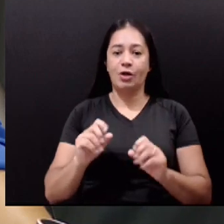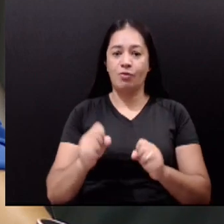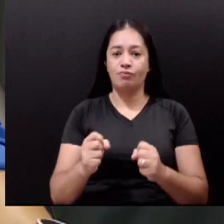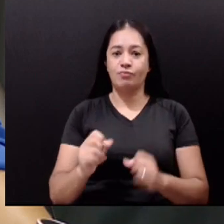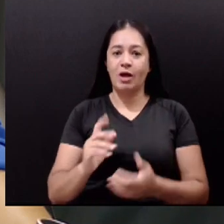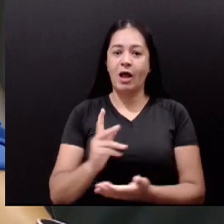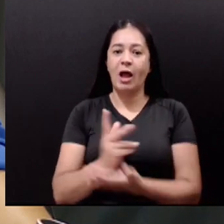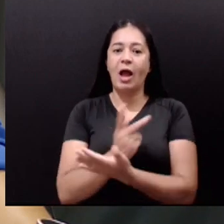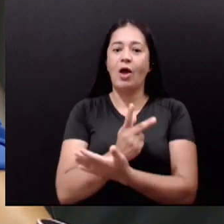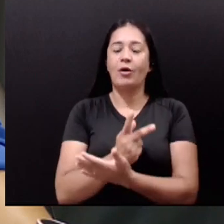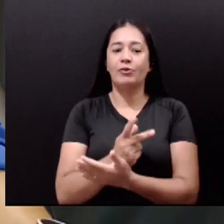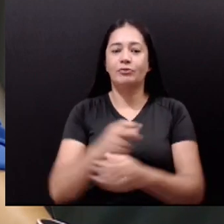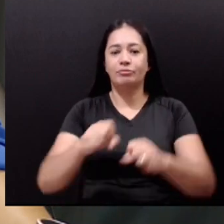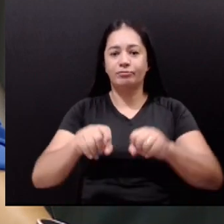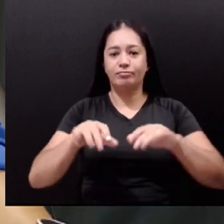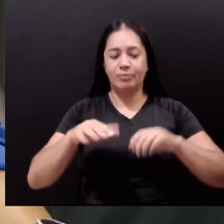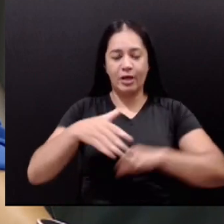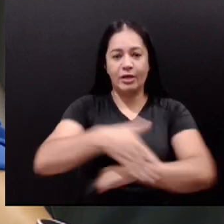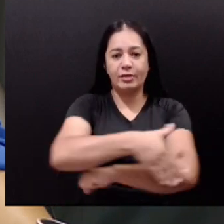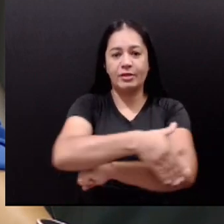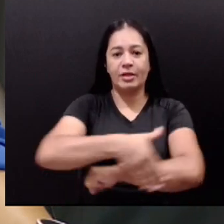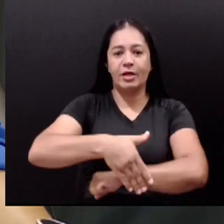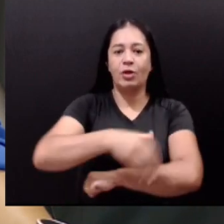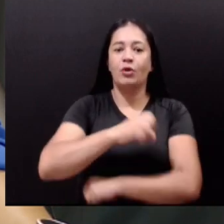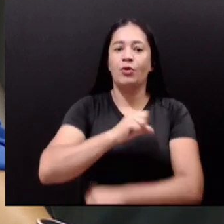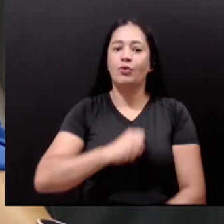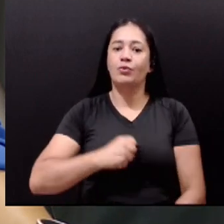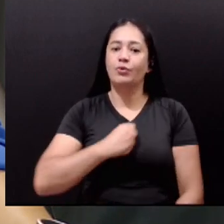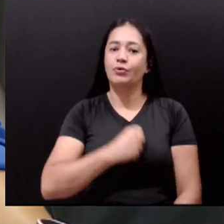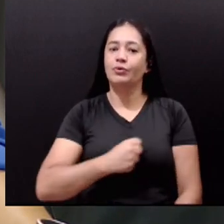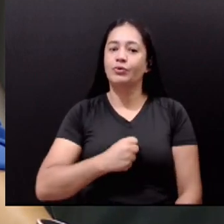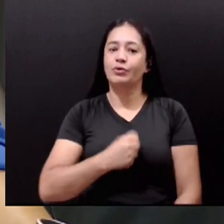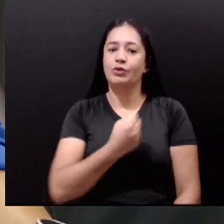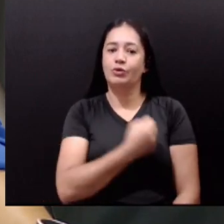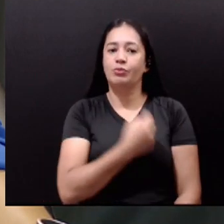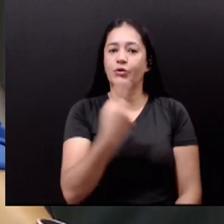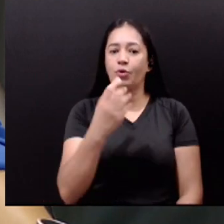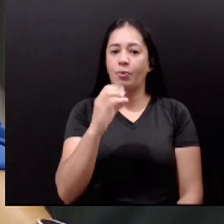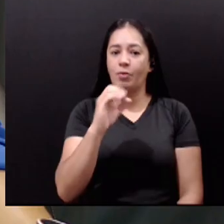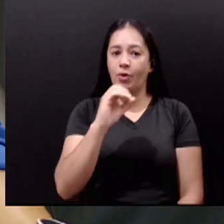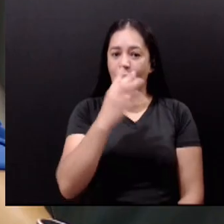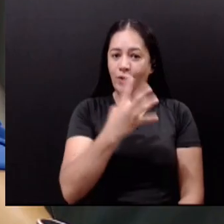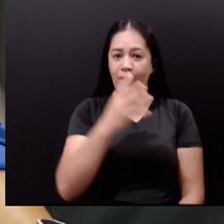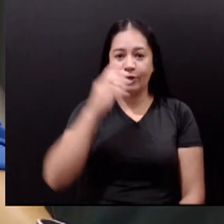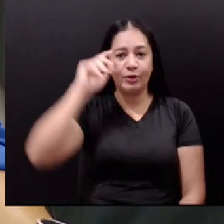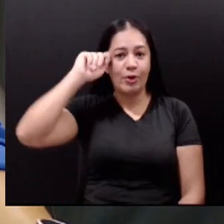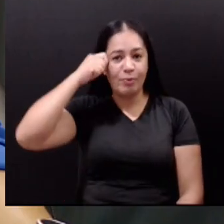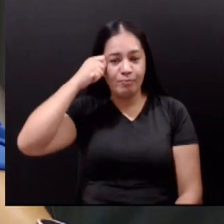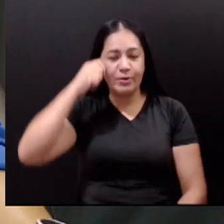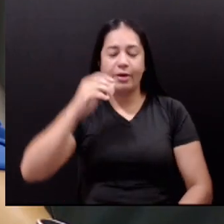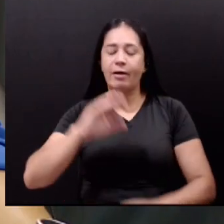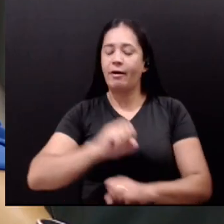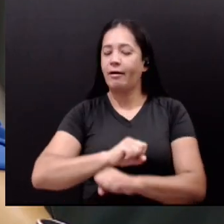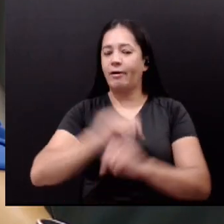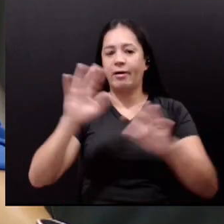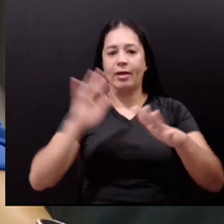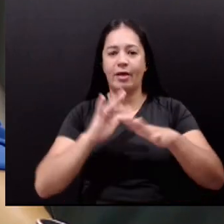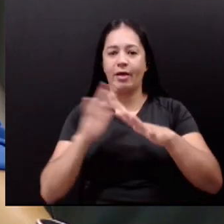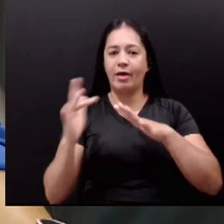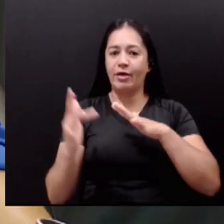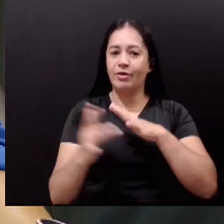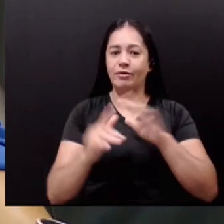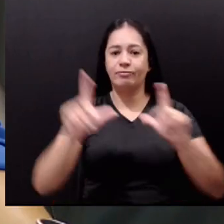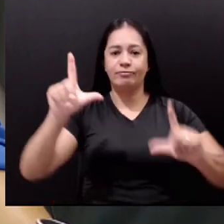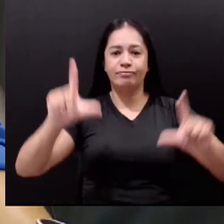com entrada pela Avenida da Saudade 1004, no bairro Ponte Preta, e claro, transmitida ao vivo através da TV Câmara Campinas e também